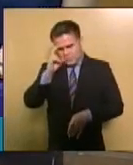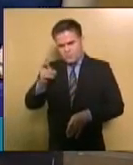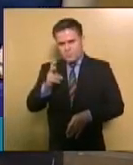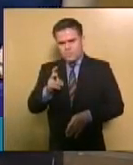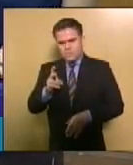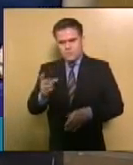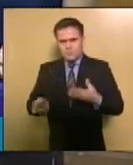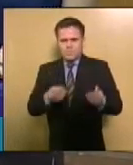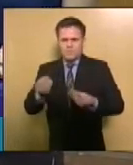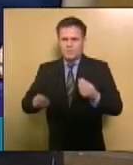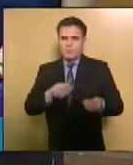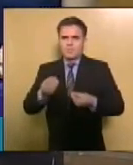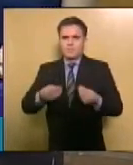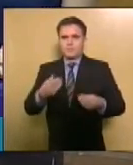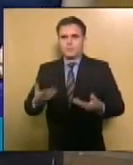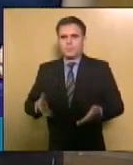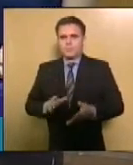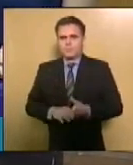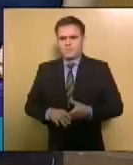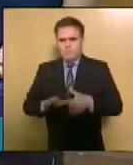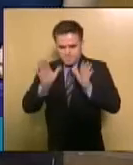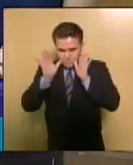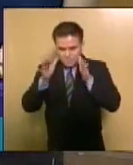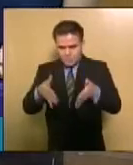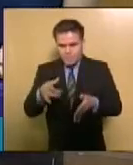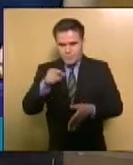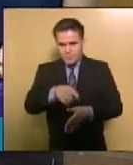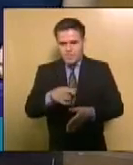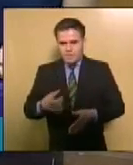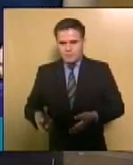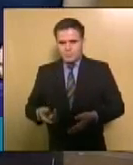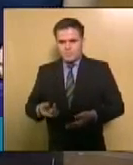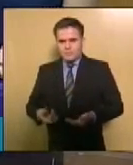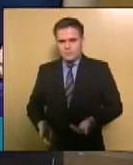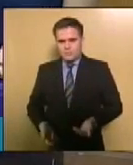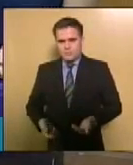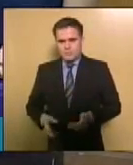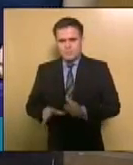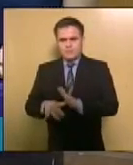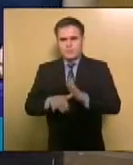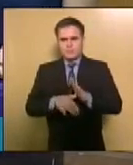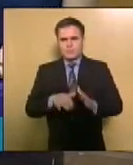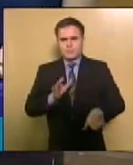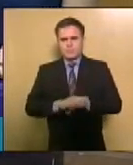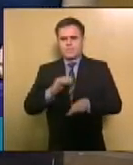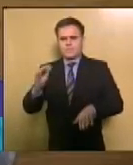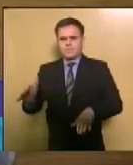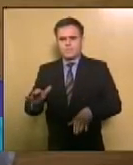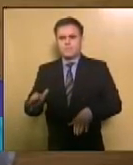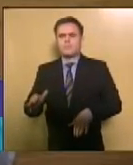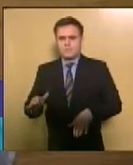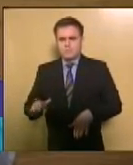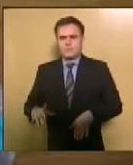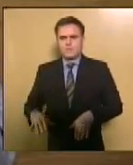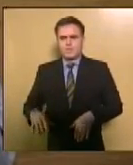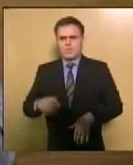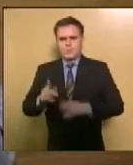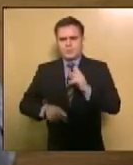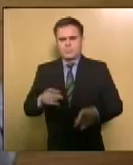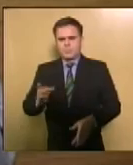quê bom vamos focar naqueles caras que cometem mais crimes e que causam mais danos e mais medo à